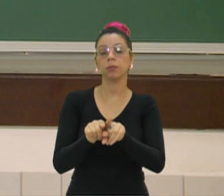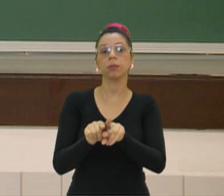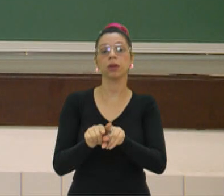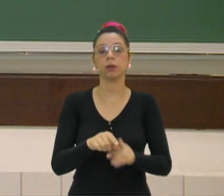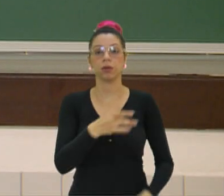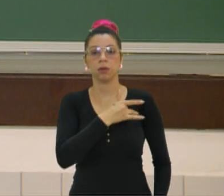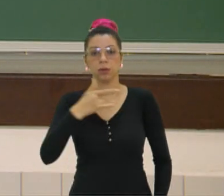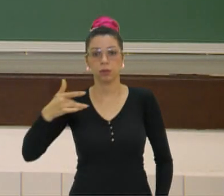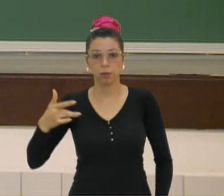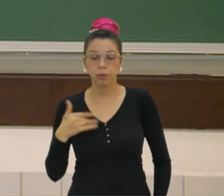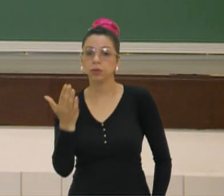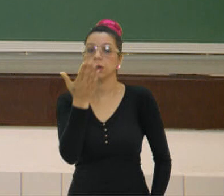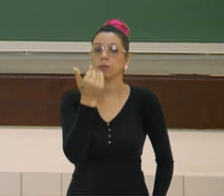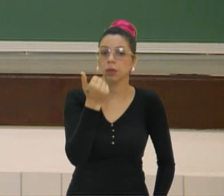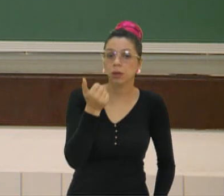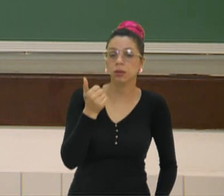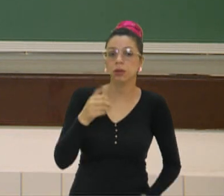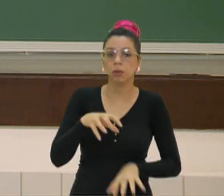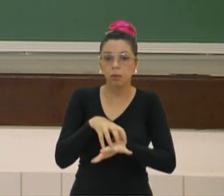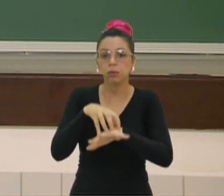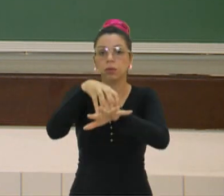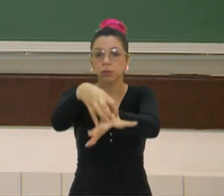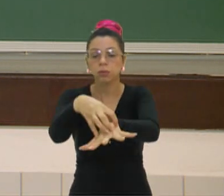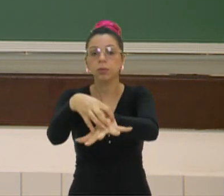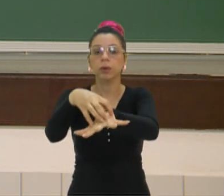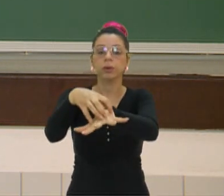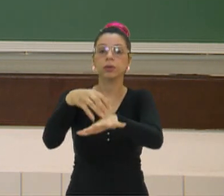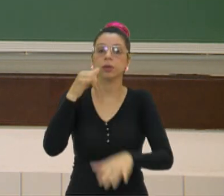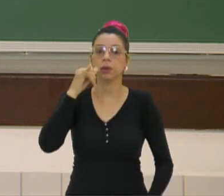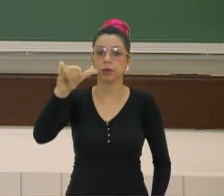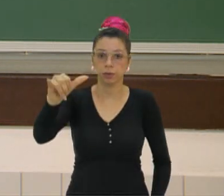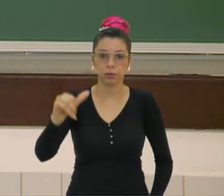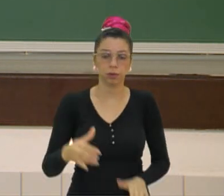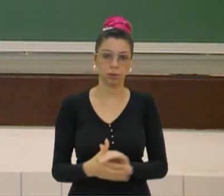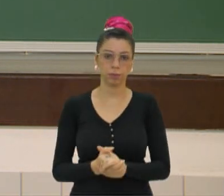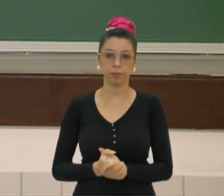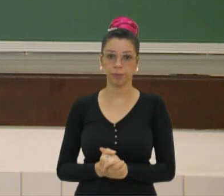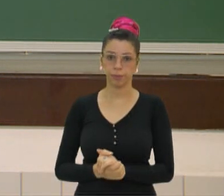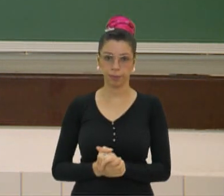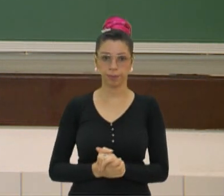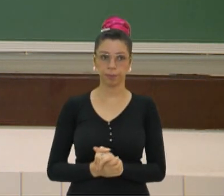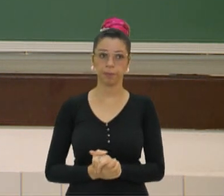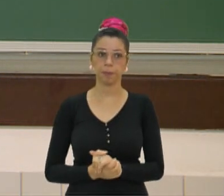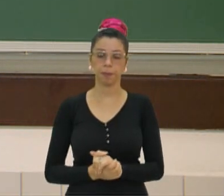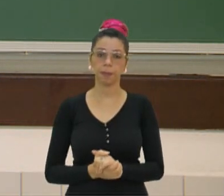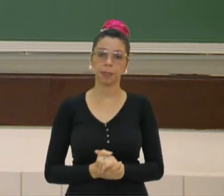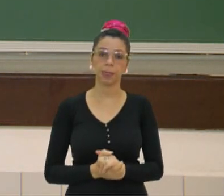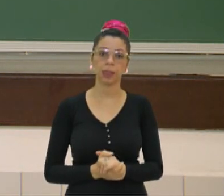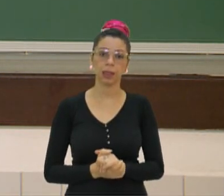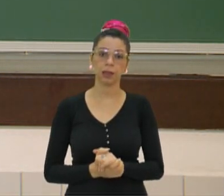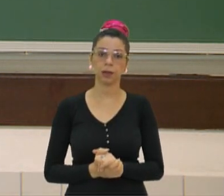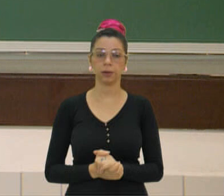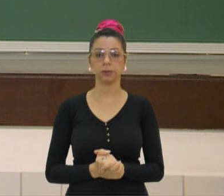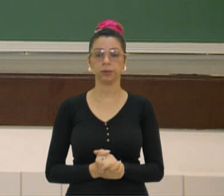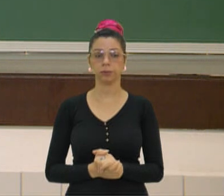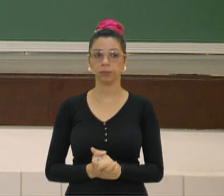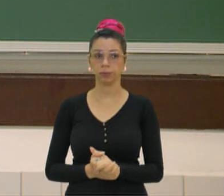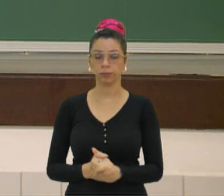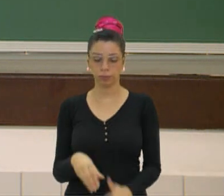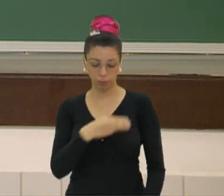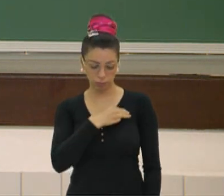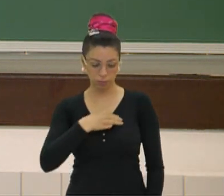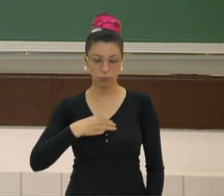e energia. Tá? Vamos tratar em particular de cada um desses pontos. Deixando aí o